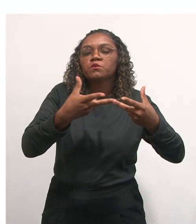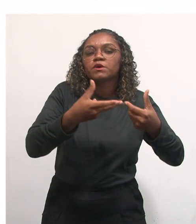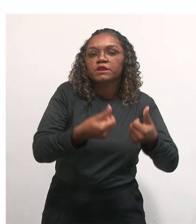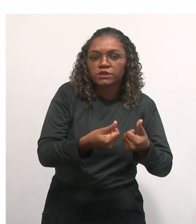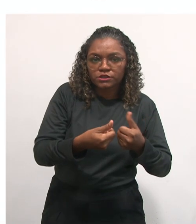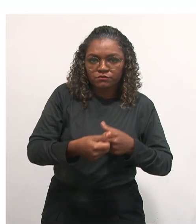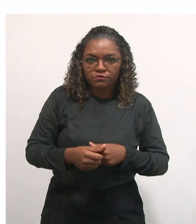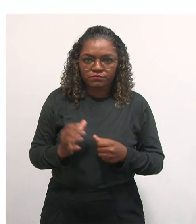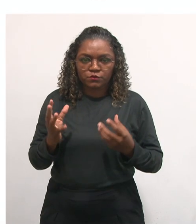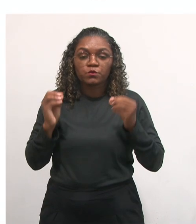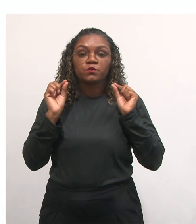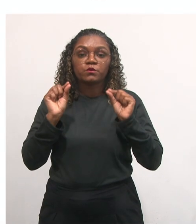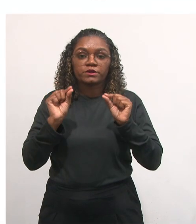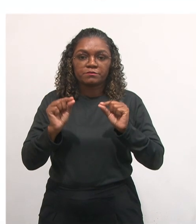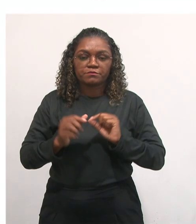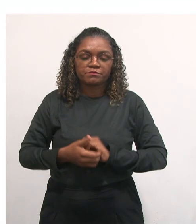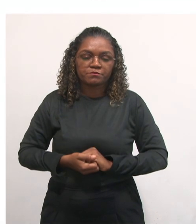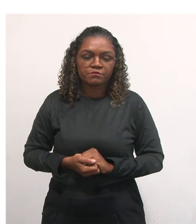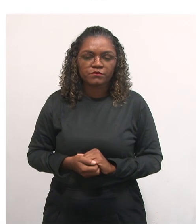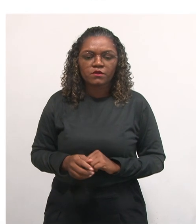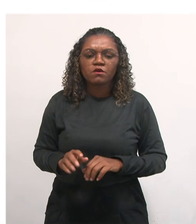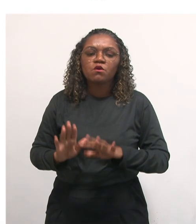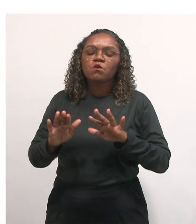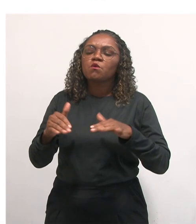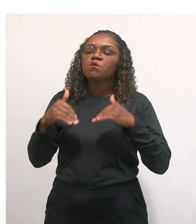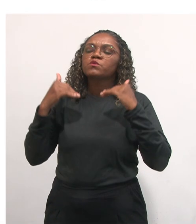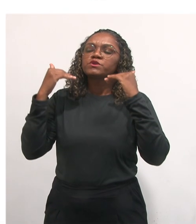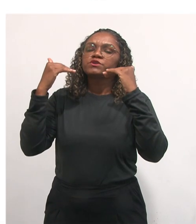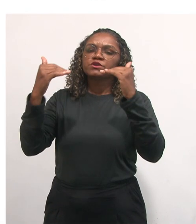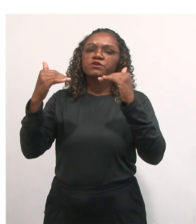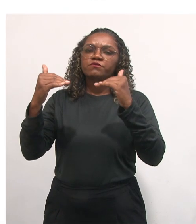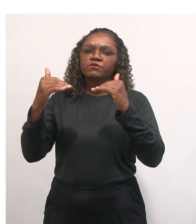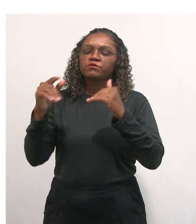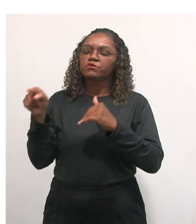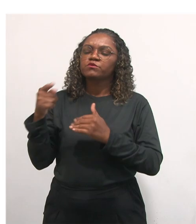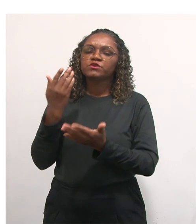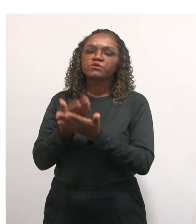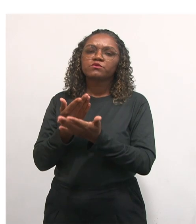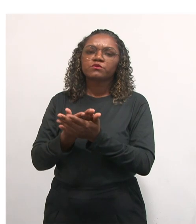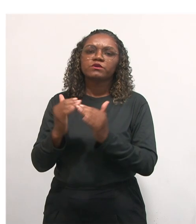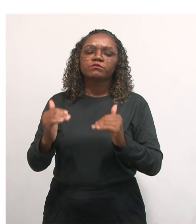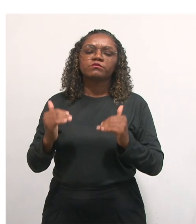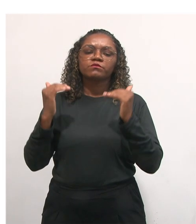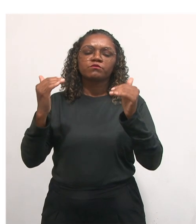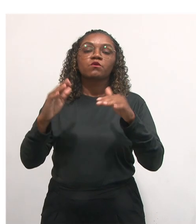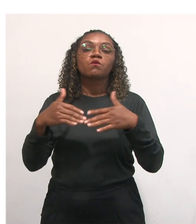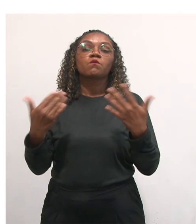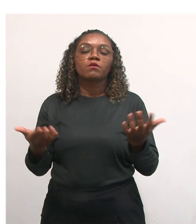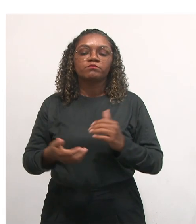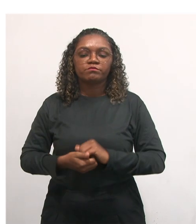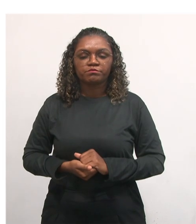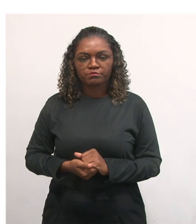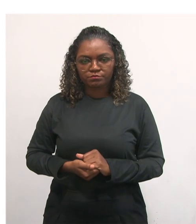qualitativo. Qual é o nível de escolaridade, por exemplo? Né? Qual é o nível de escolaridade?